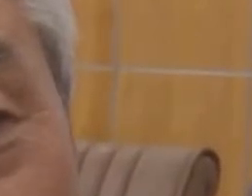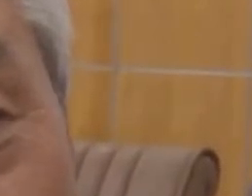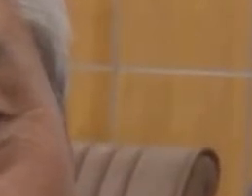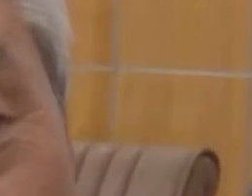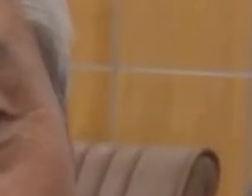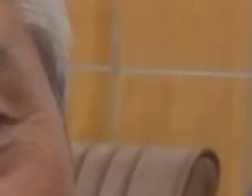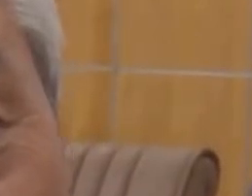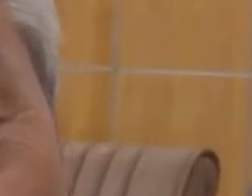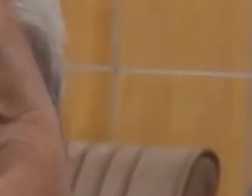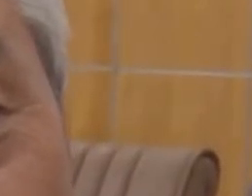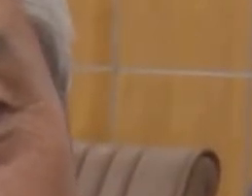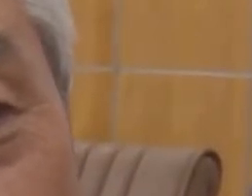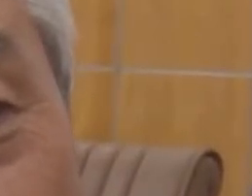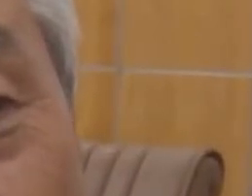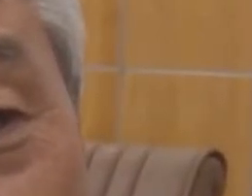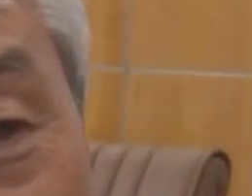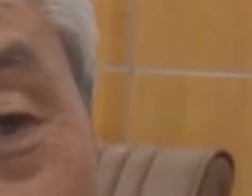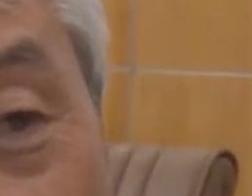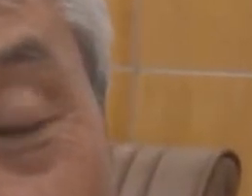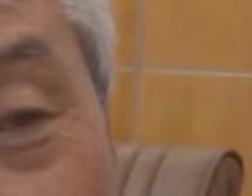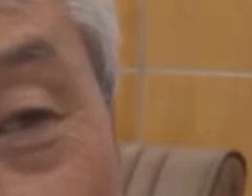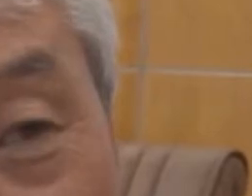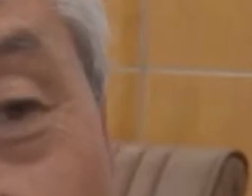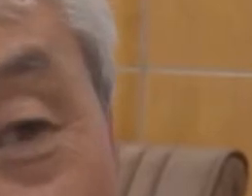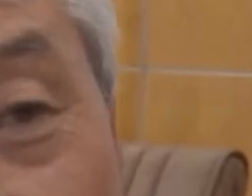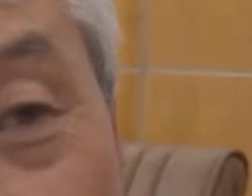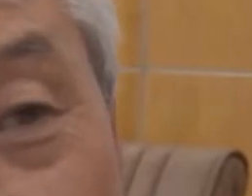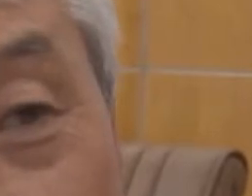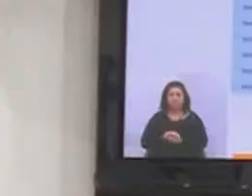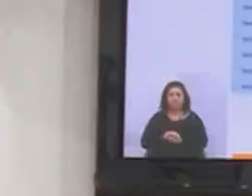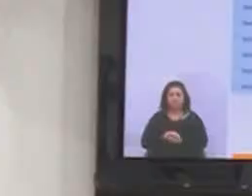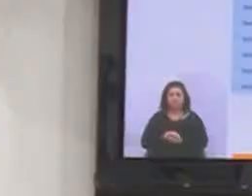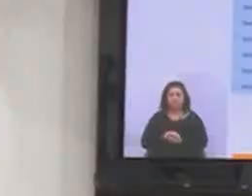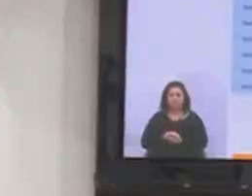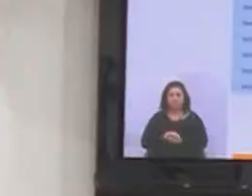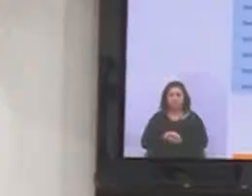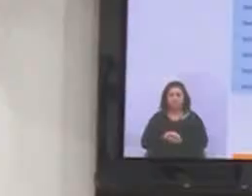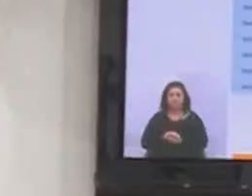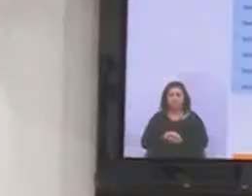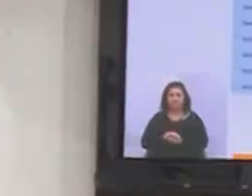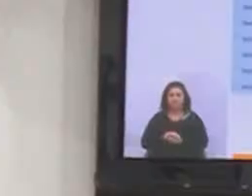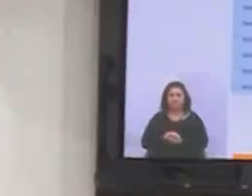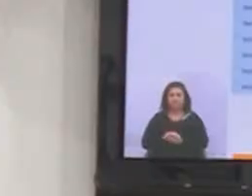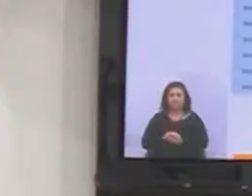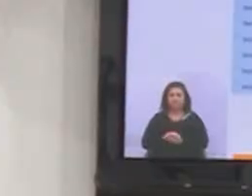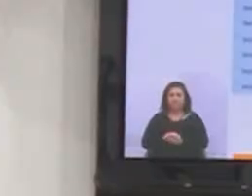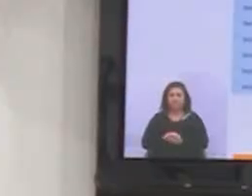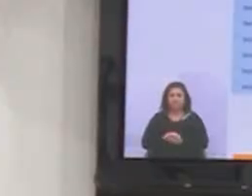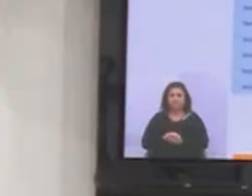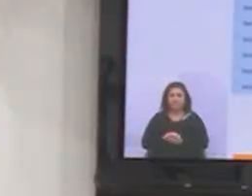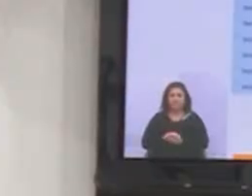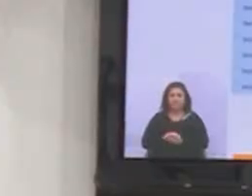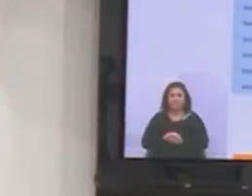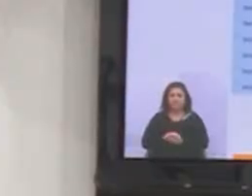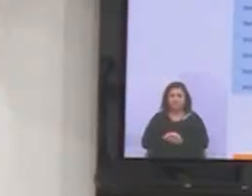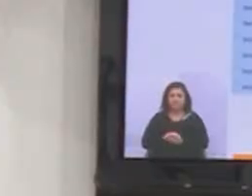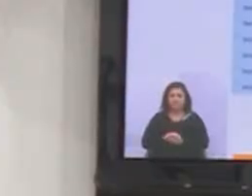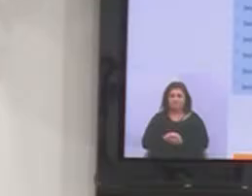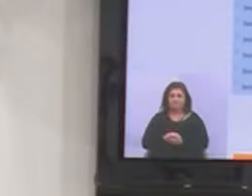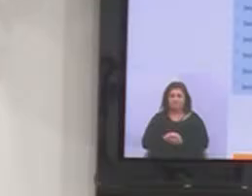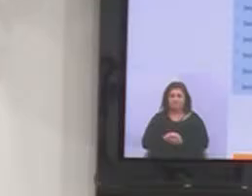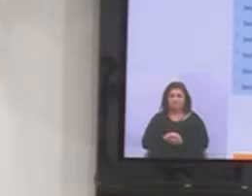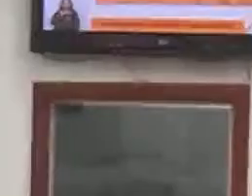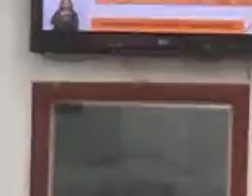principalmente março, quando começa a entrar as receitas de IPTU, já melhora bastante, né? Foram mostrados dados do superávit primário,